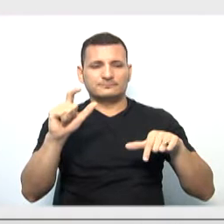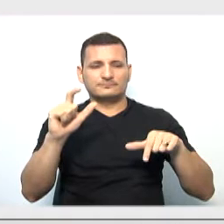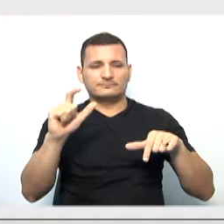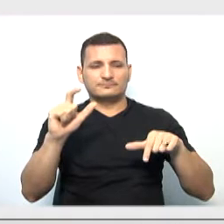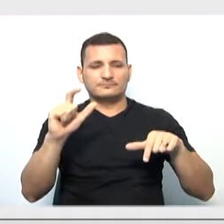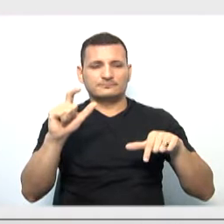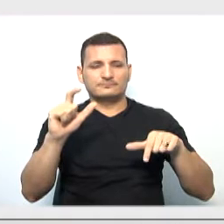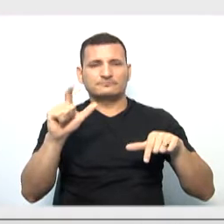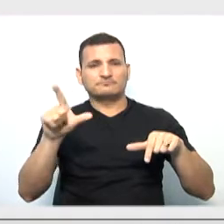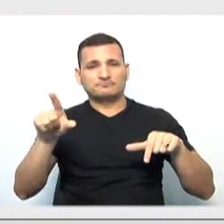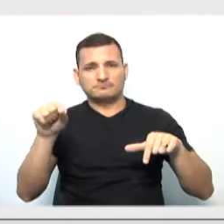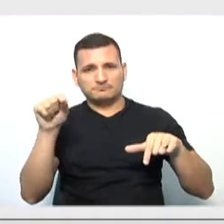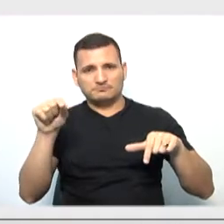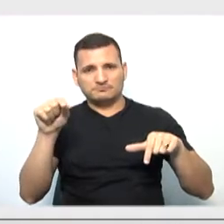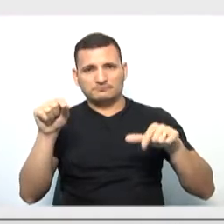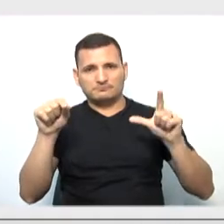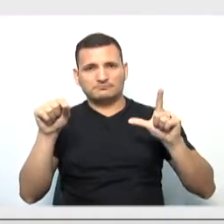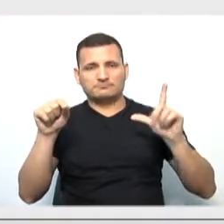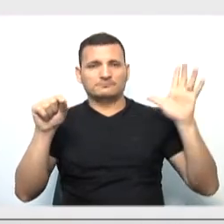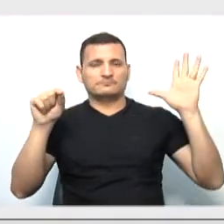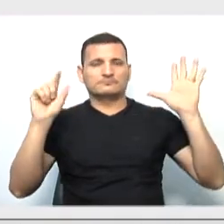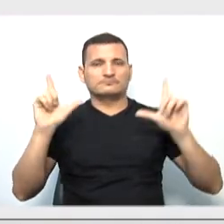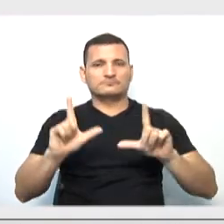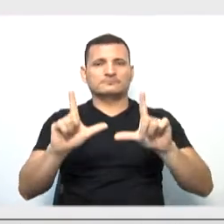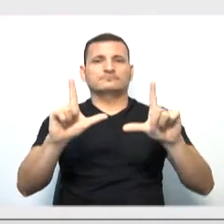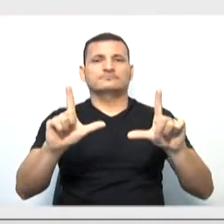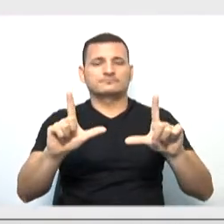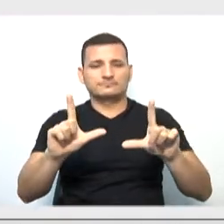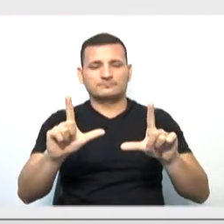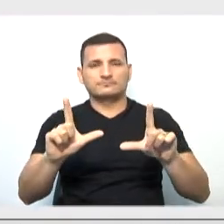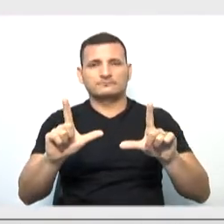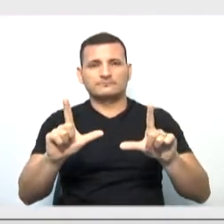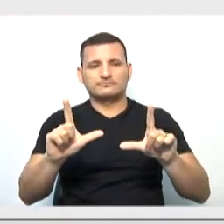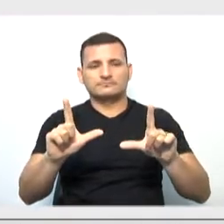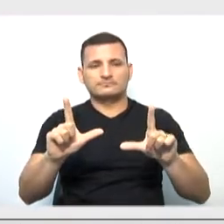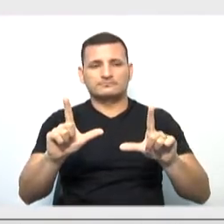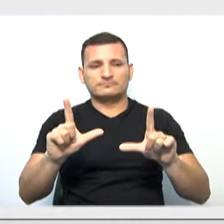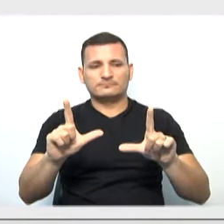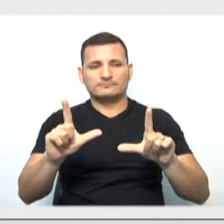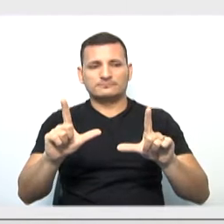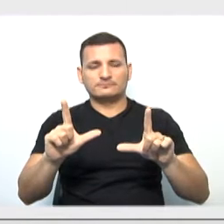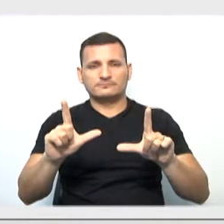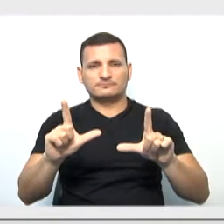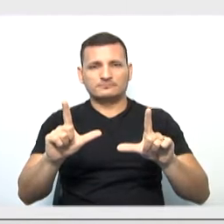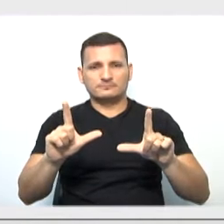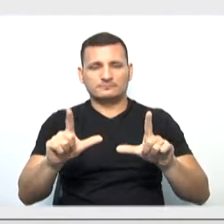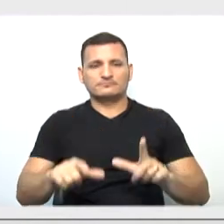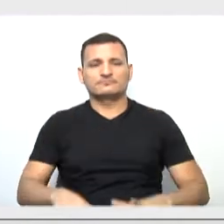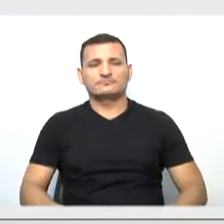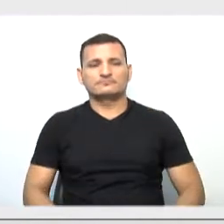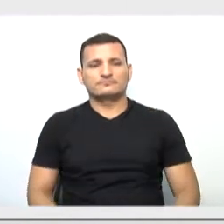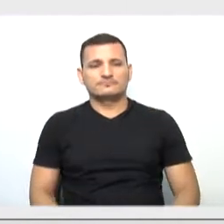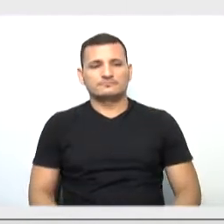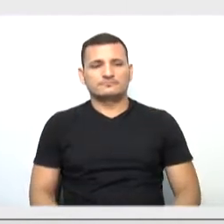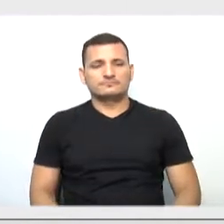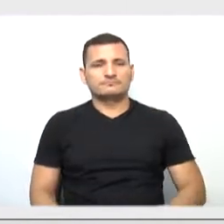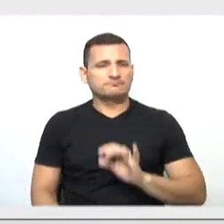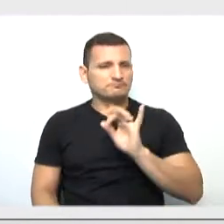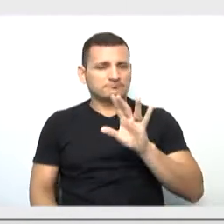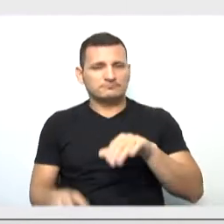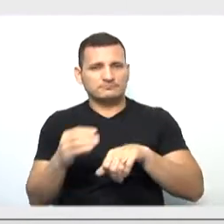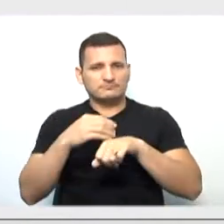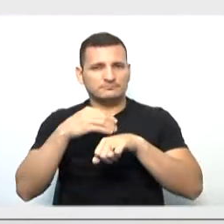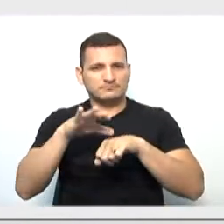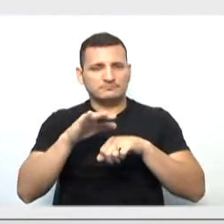Eu escolho uma e solto o Alt que ele vai ficar na tela que eu escolhi, certo, pessoal? Só bizus aí